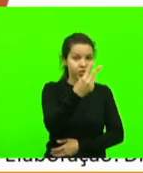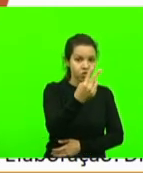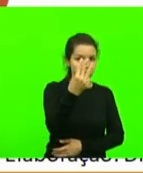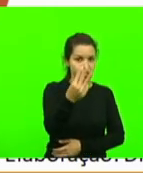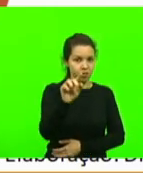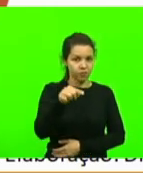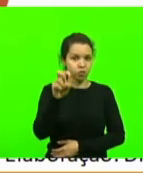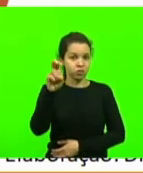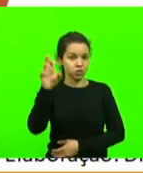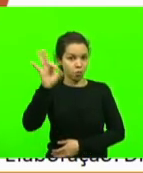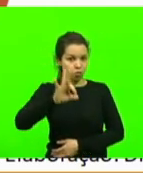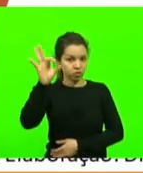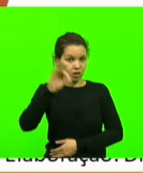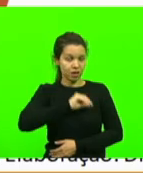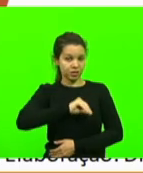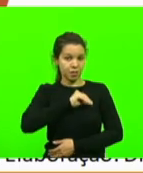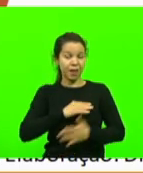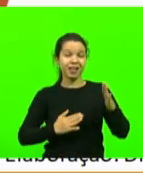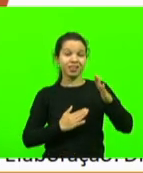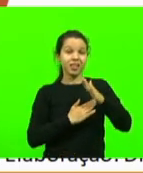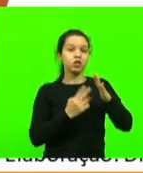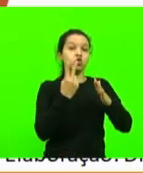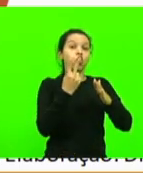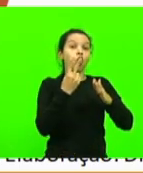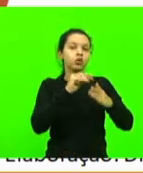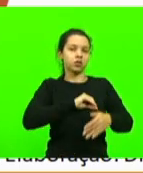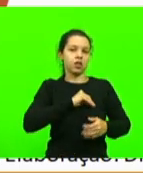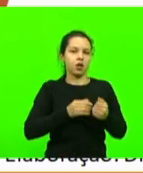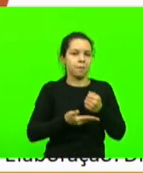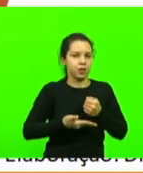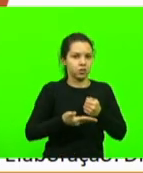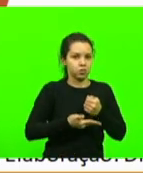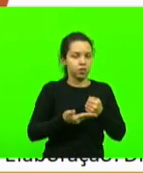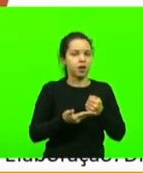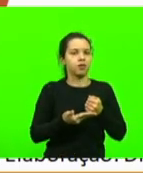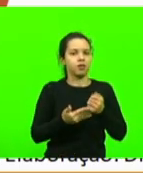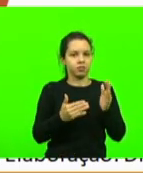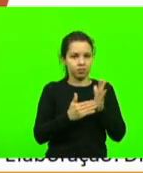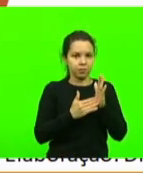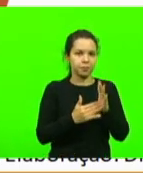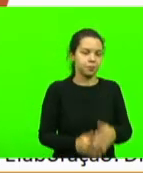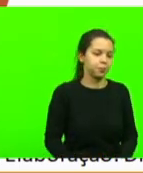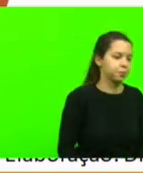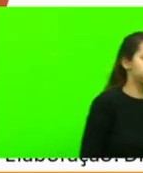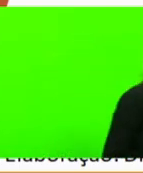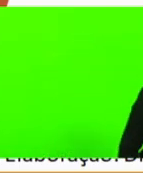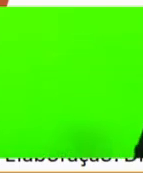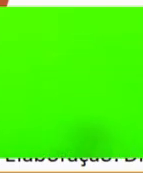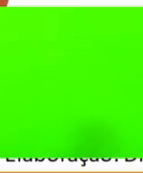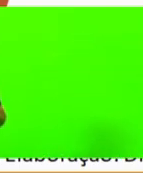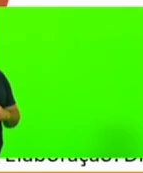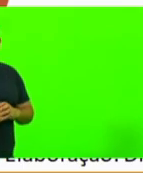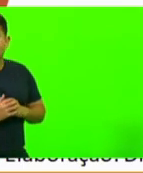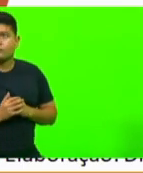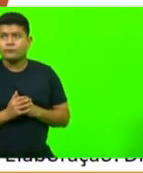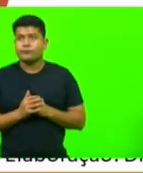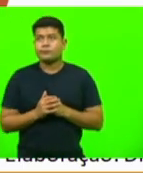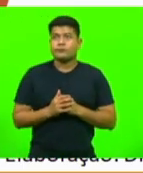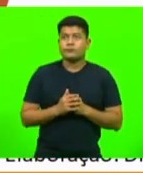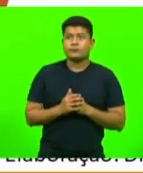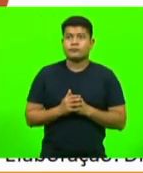23,5 recebem até dois salários mínimos dois salários mínimos dois mil e tantos reais